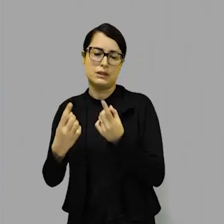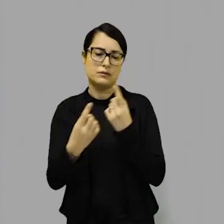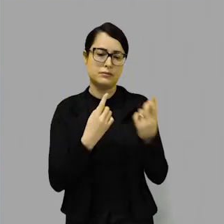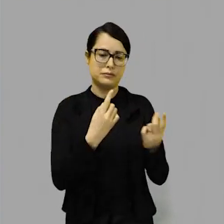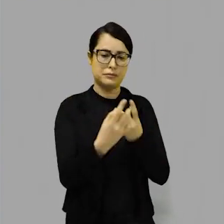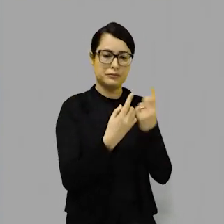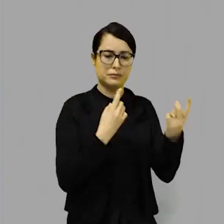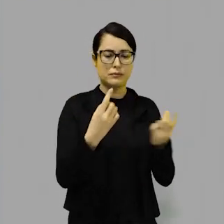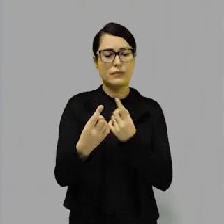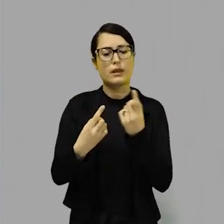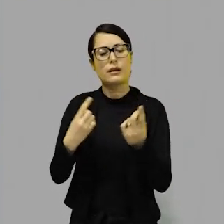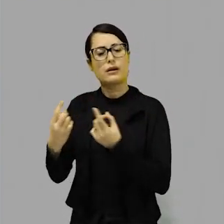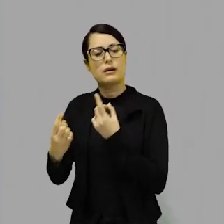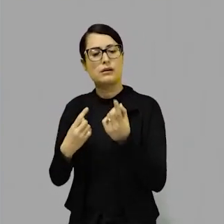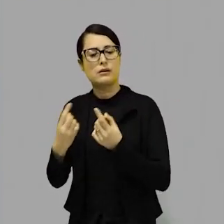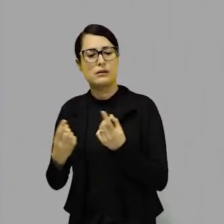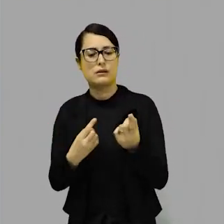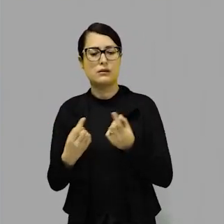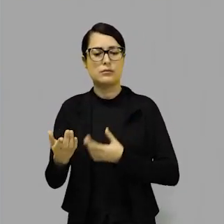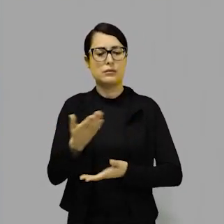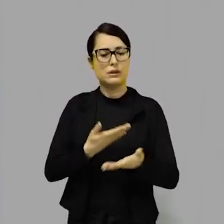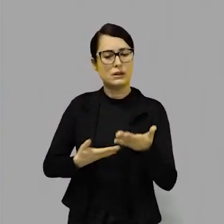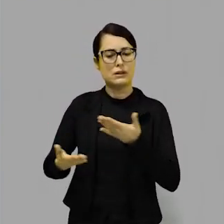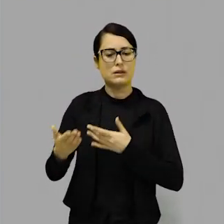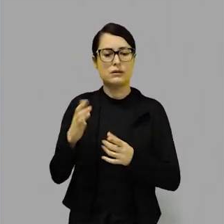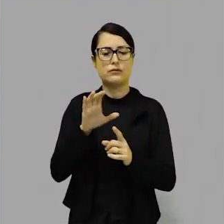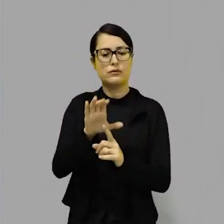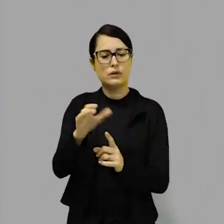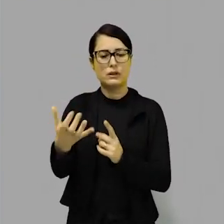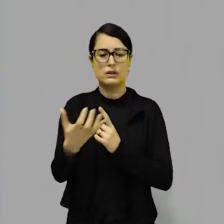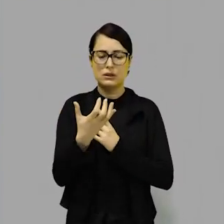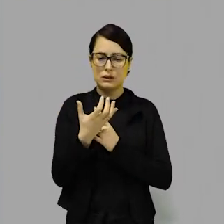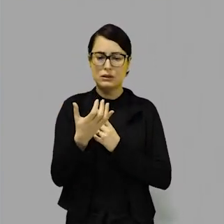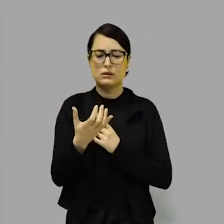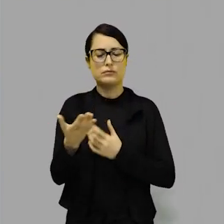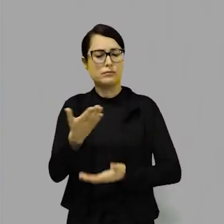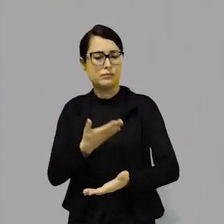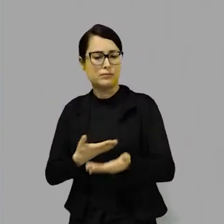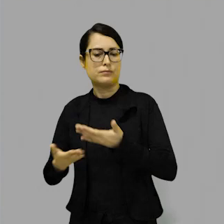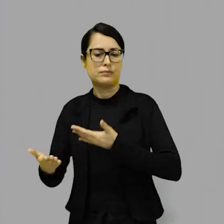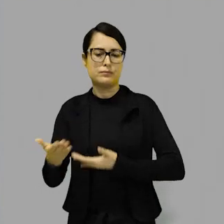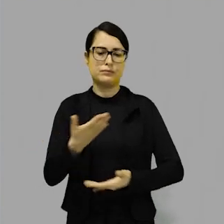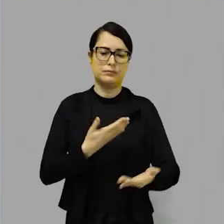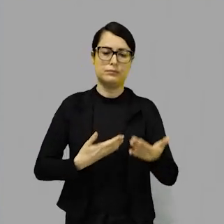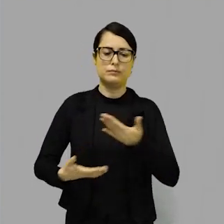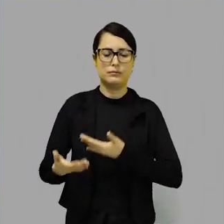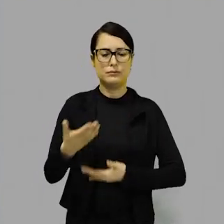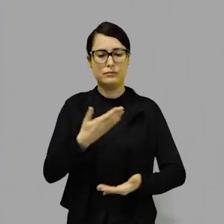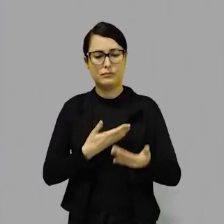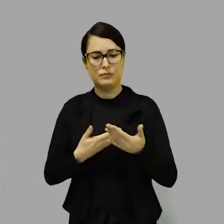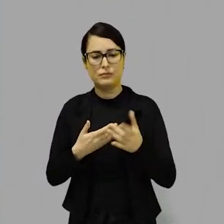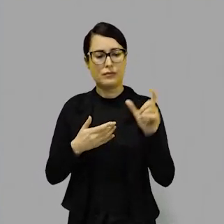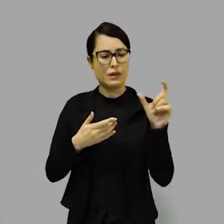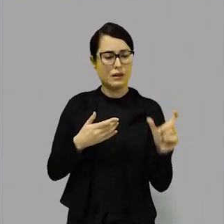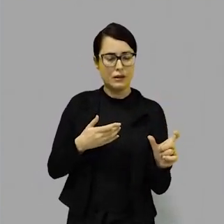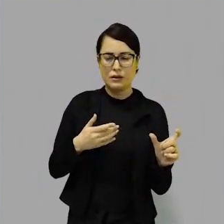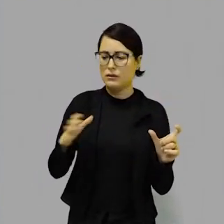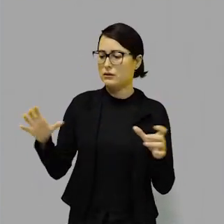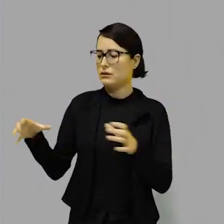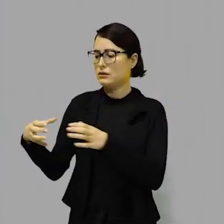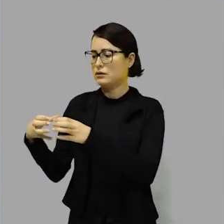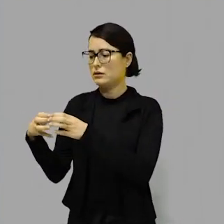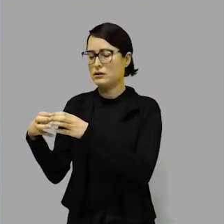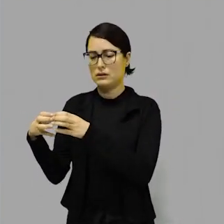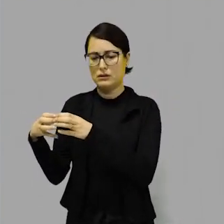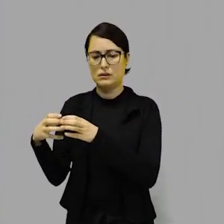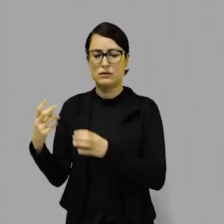forma de mútua influência, uma forma de reciprocidade entre aquilo que é da dimensão do indivíduo e aquilo que é parte